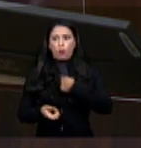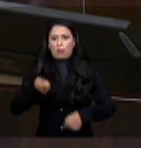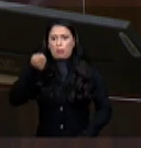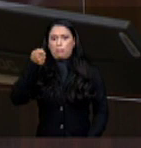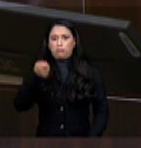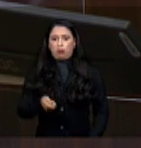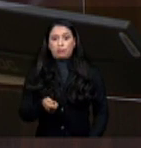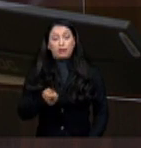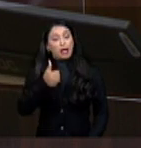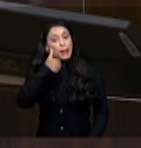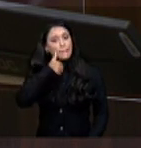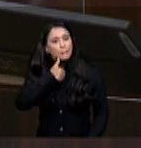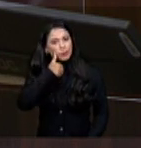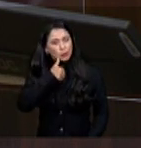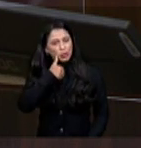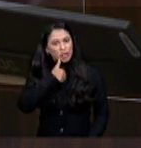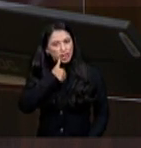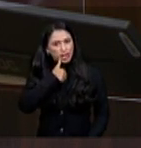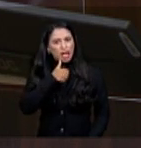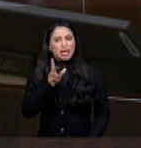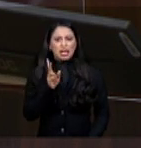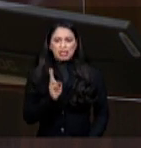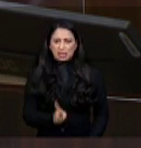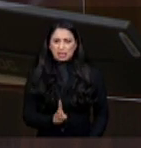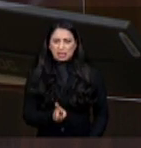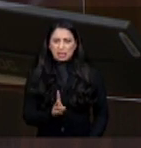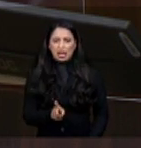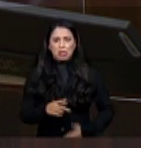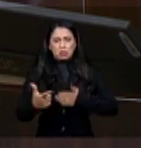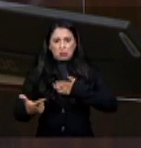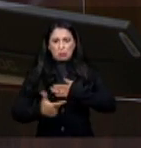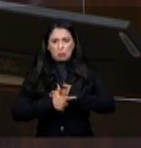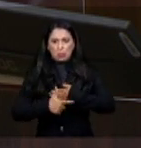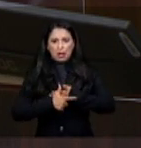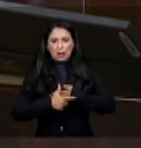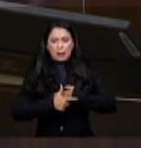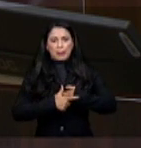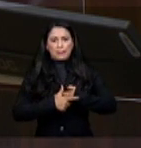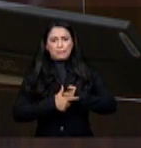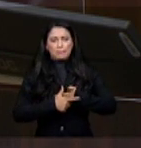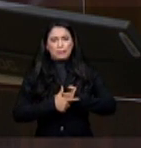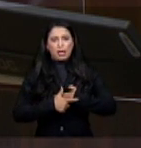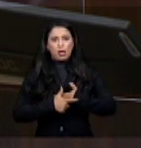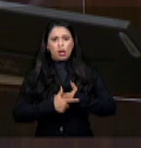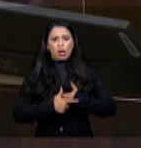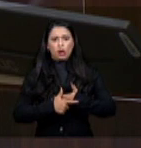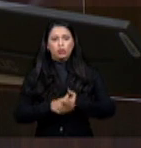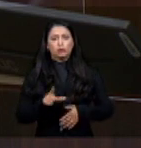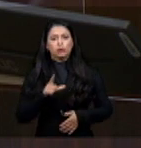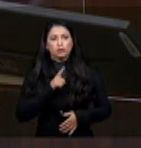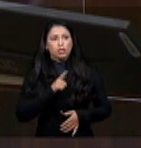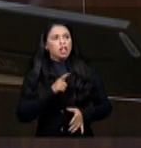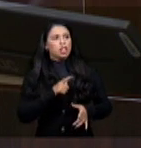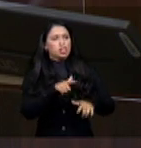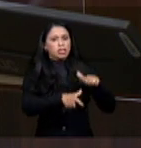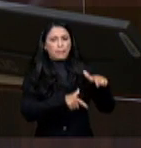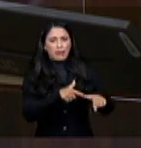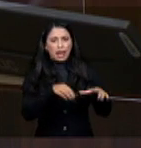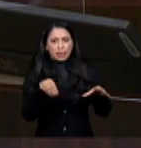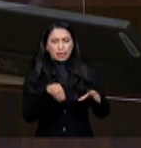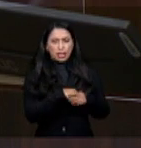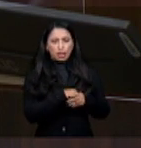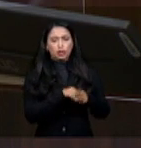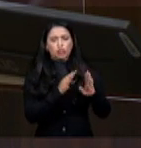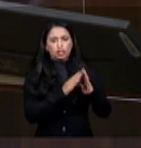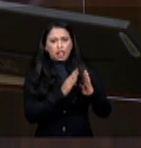Lar o papel feminino continuava bem definido centrado no desempenho das funções não é de domésticas de